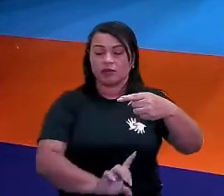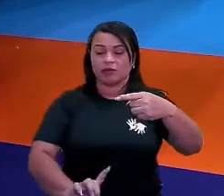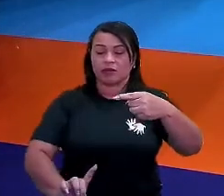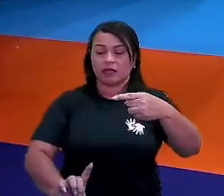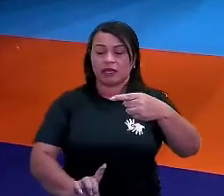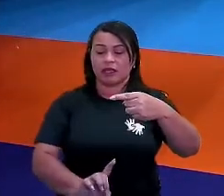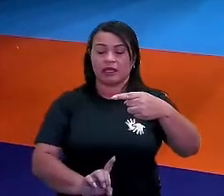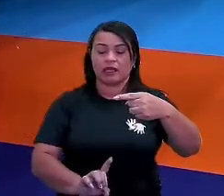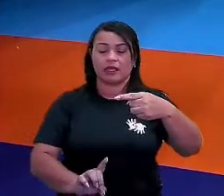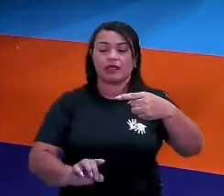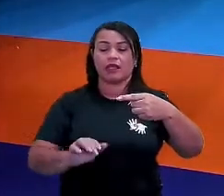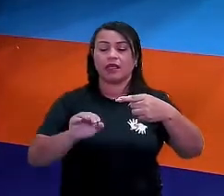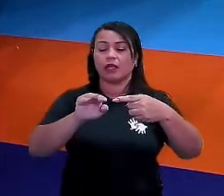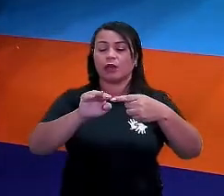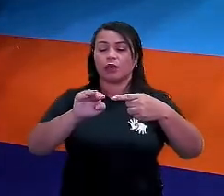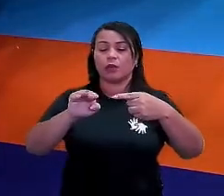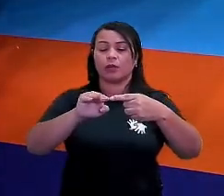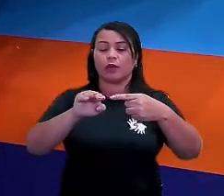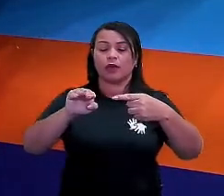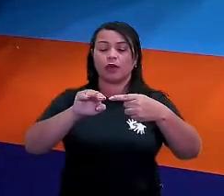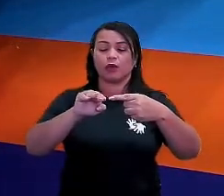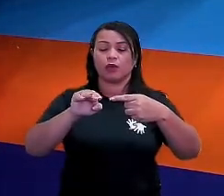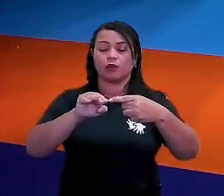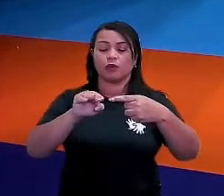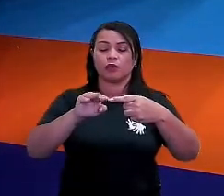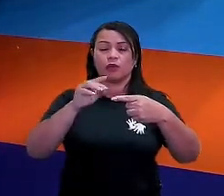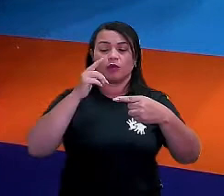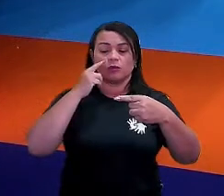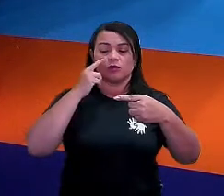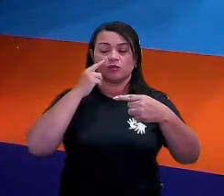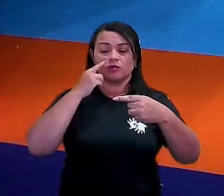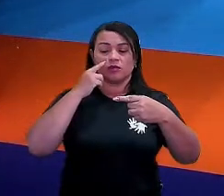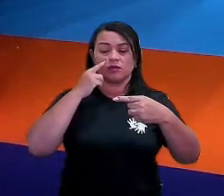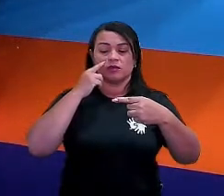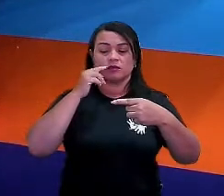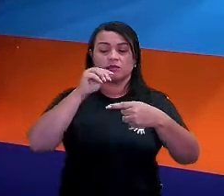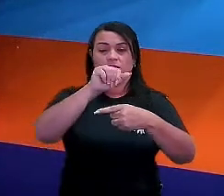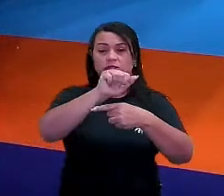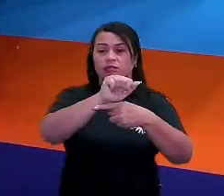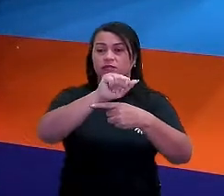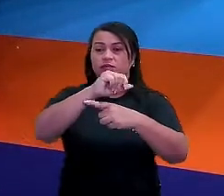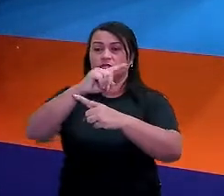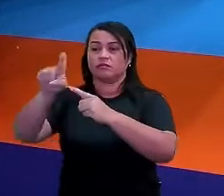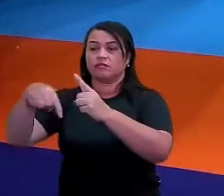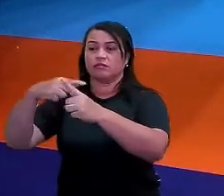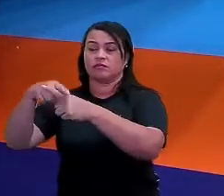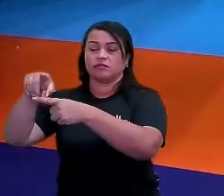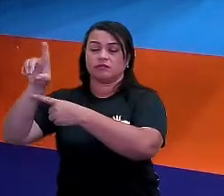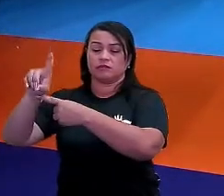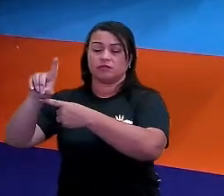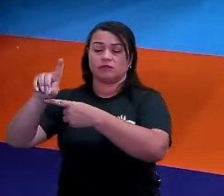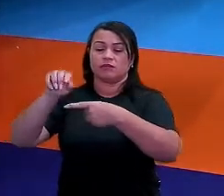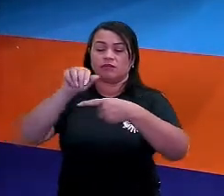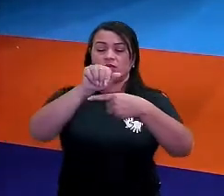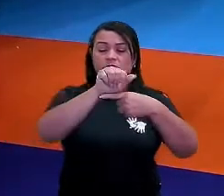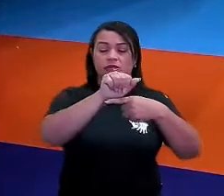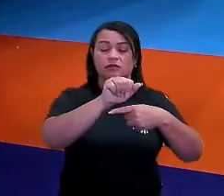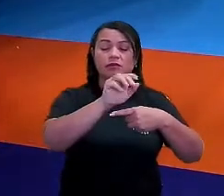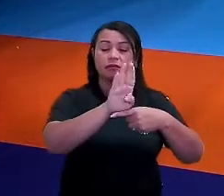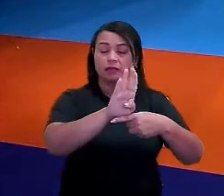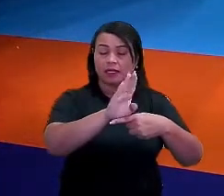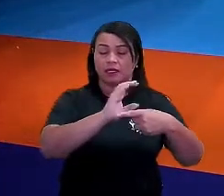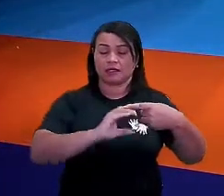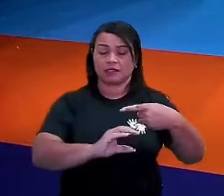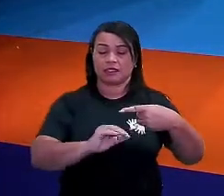Extremidade, extremidade, extremidade superior, extremidade inferior. Foi para onde? Numerador. Meio, B e C. Porque